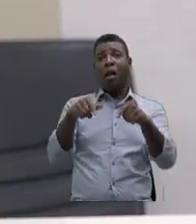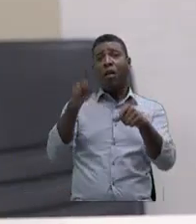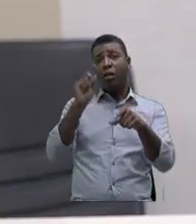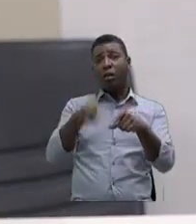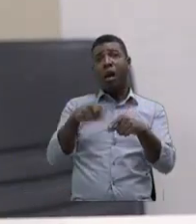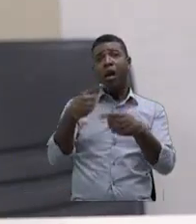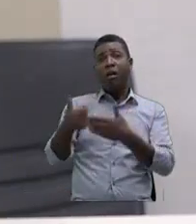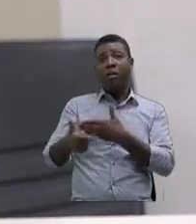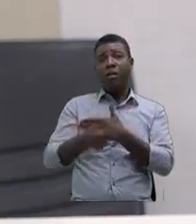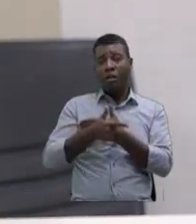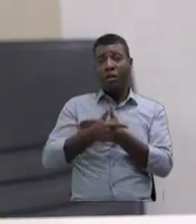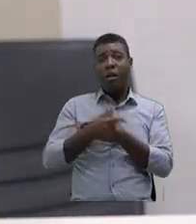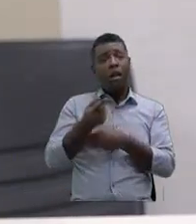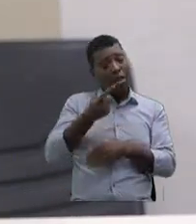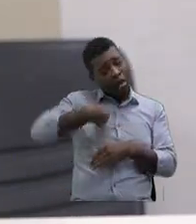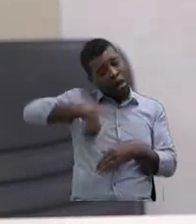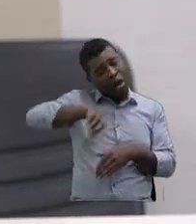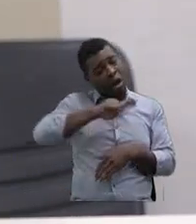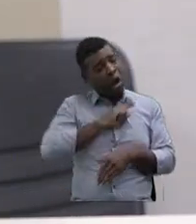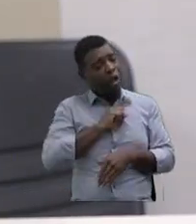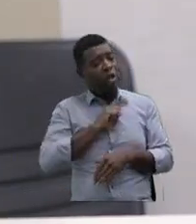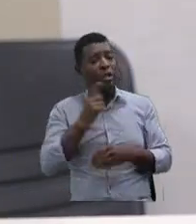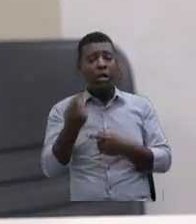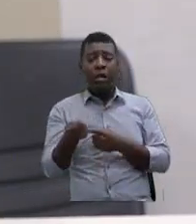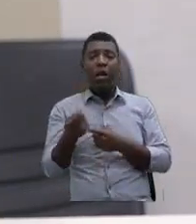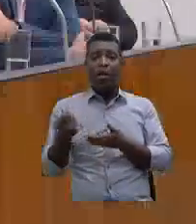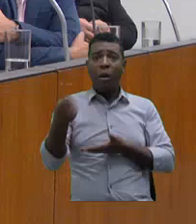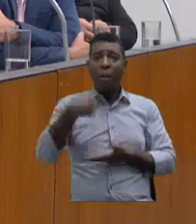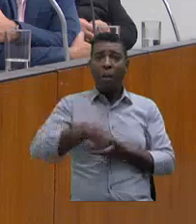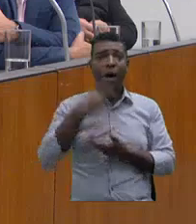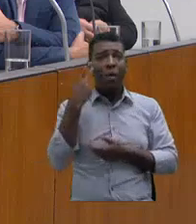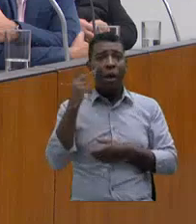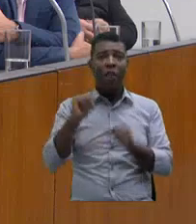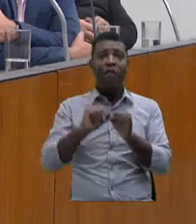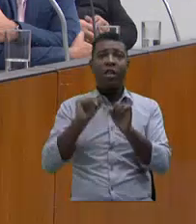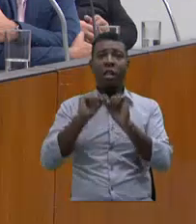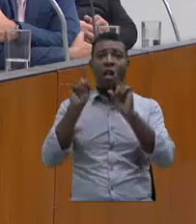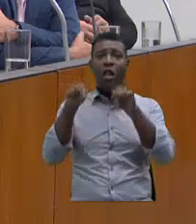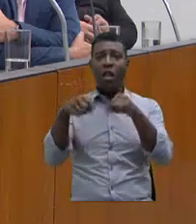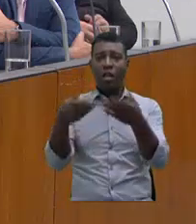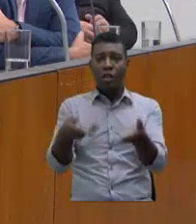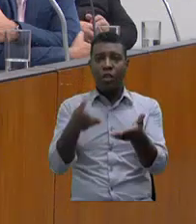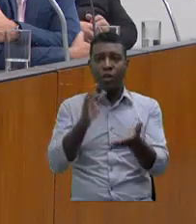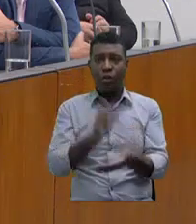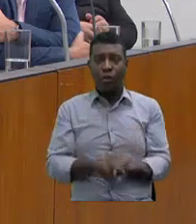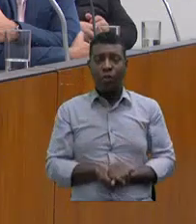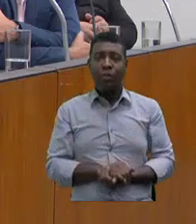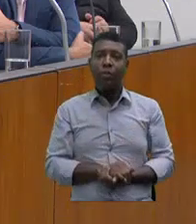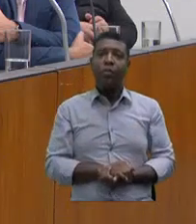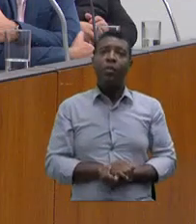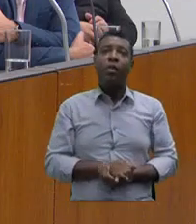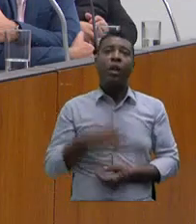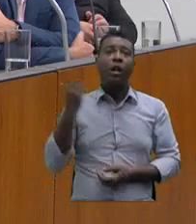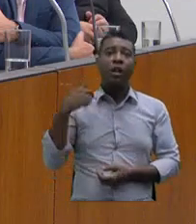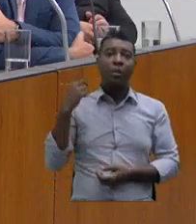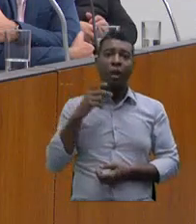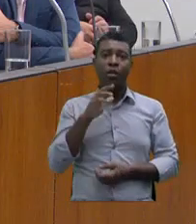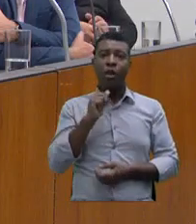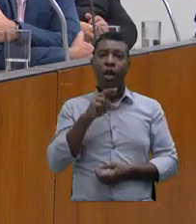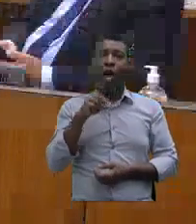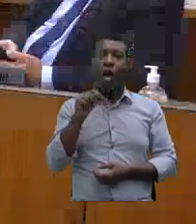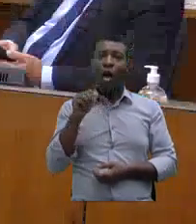eu sou pago, nossa equipe também para isso. Muito obrigado, Leone, vocês vão me permitir, o deputado Carlos Henrique teve que sair aí